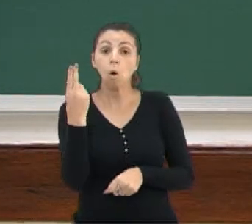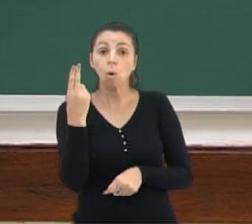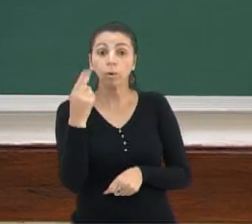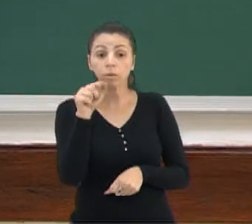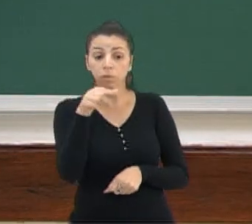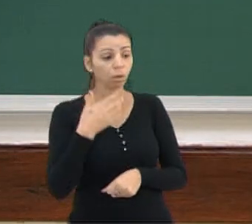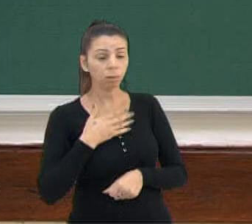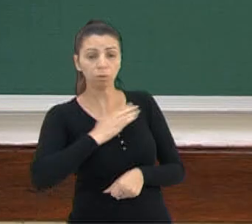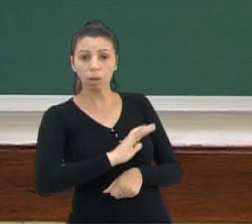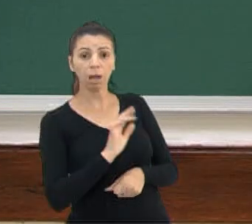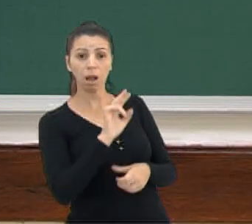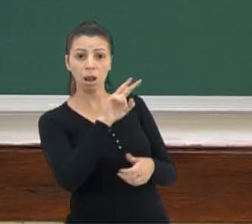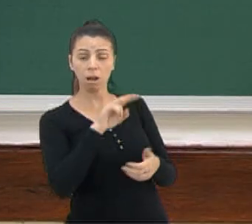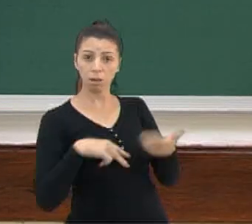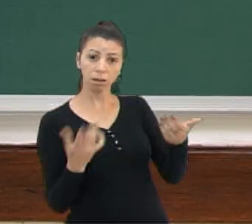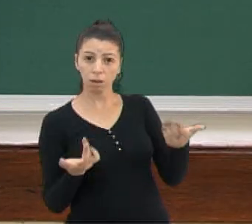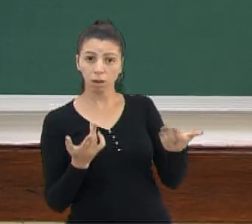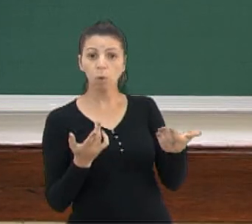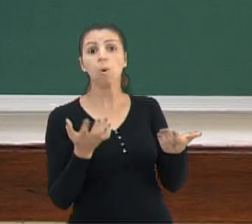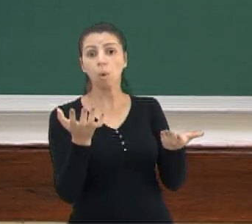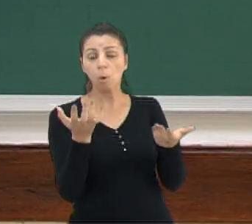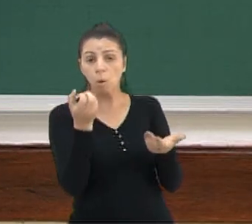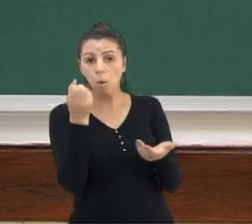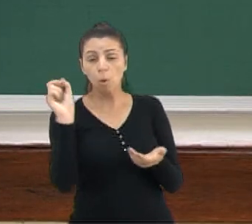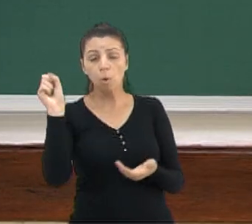De repente, então, ele passa batido, né?